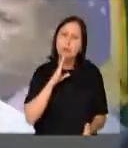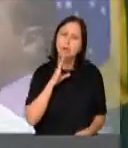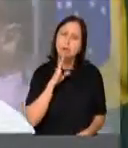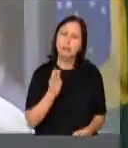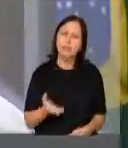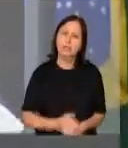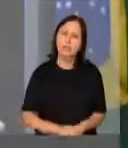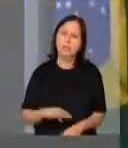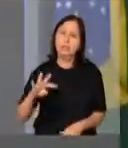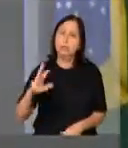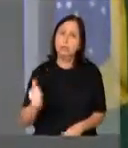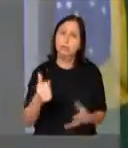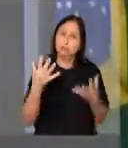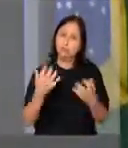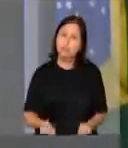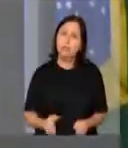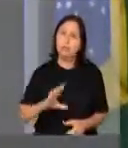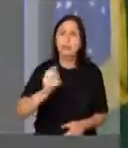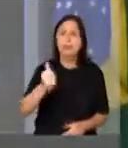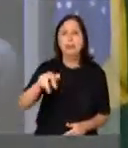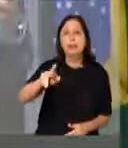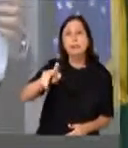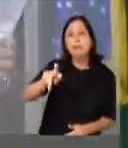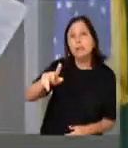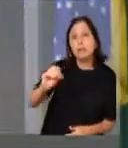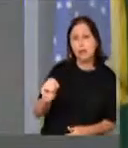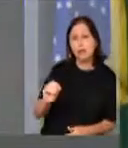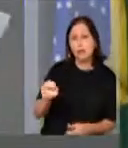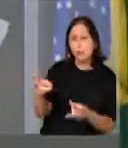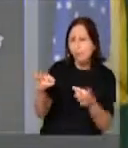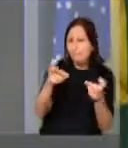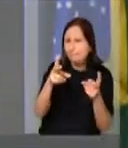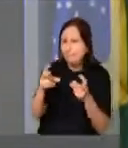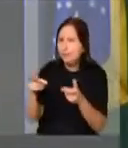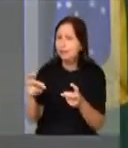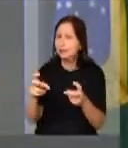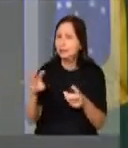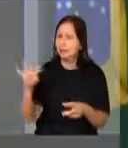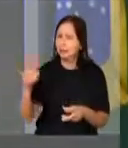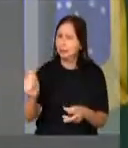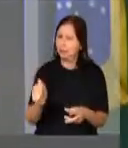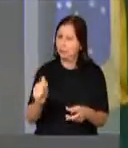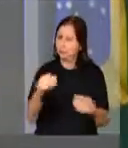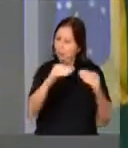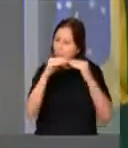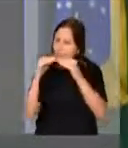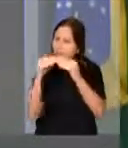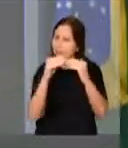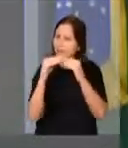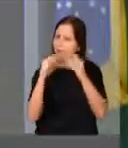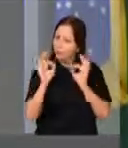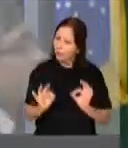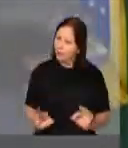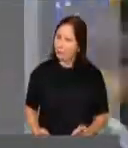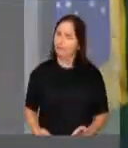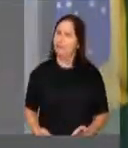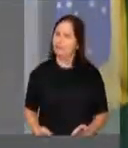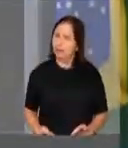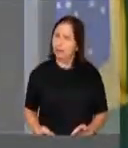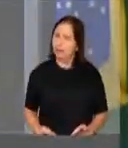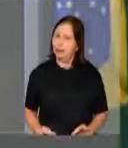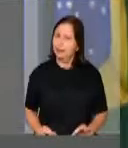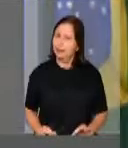nomeados, senhores deputados, e perceber que nem todos estão cumprindo com esses pré-requisitos. Aqui é a questão do